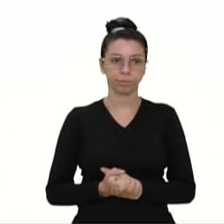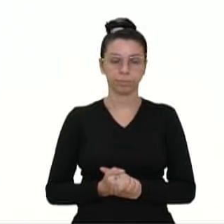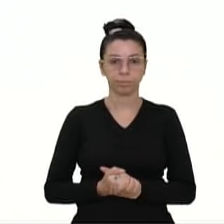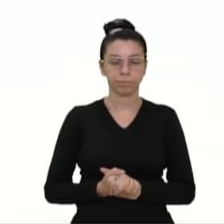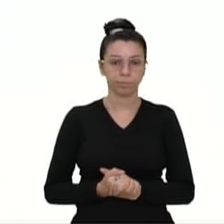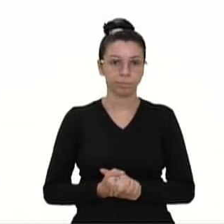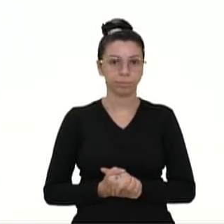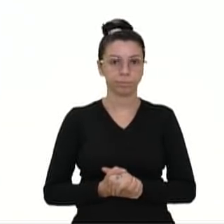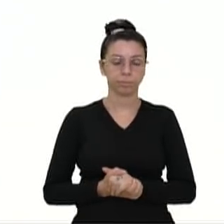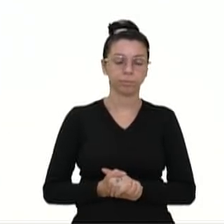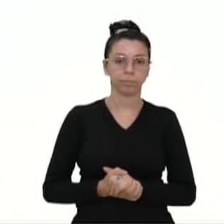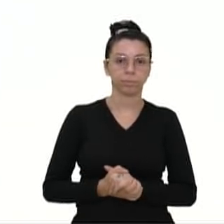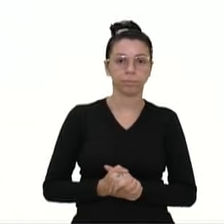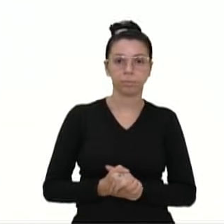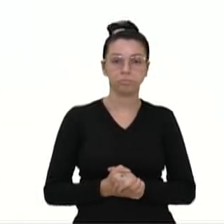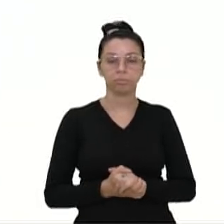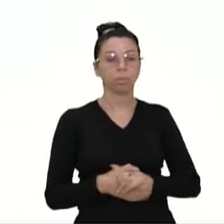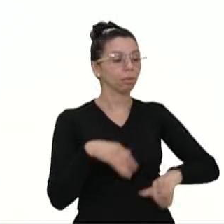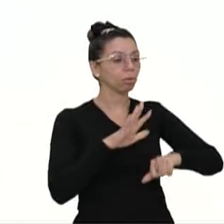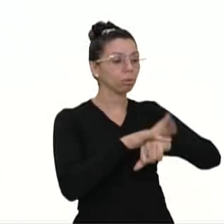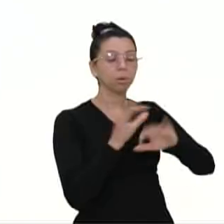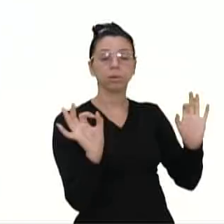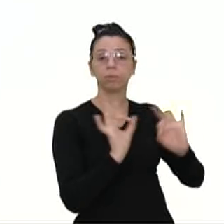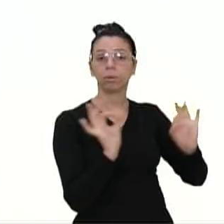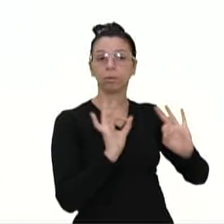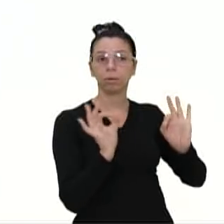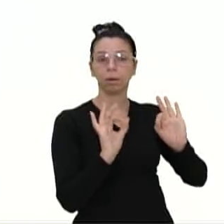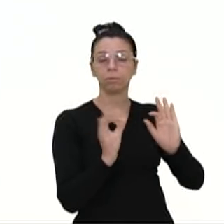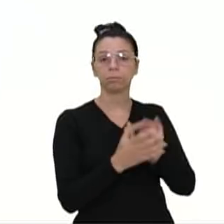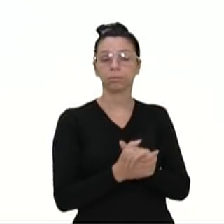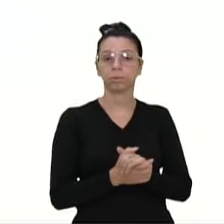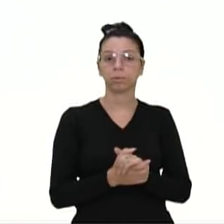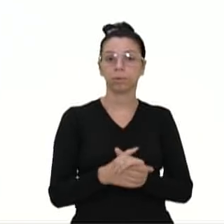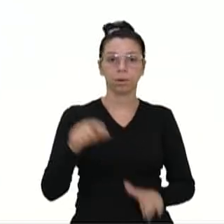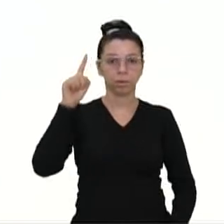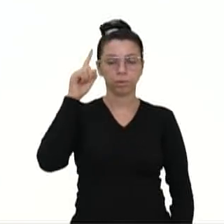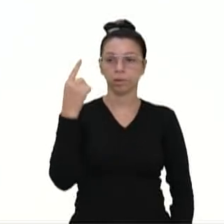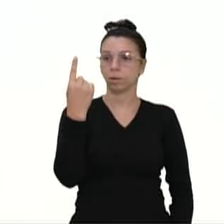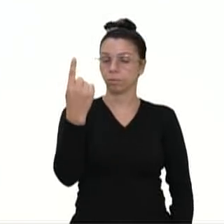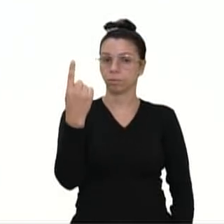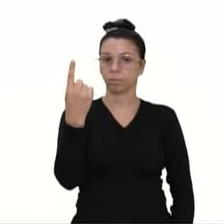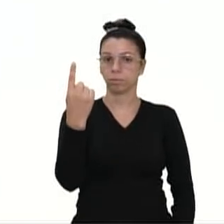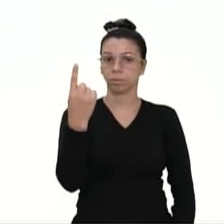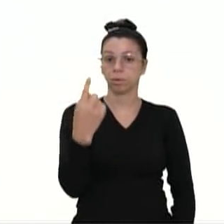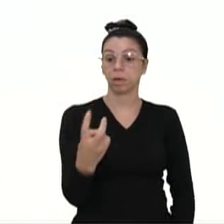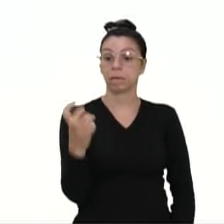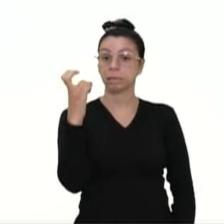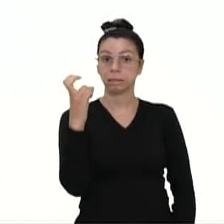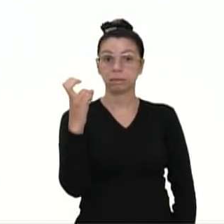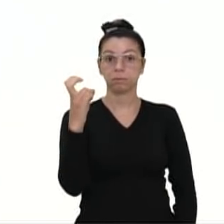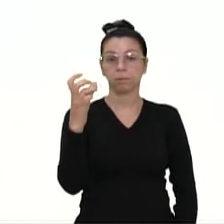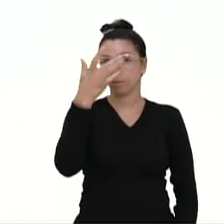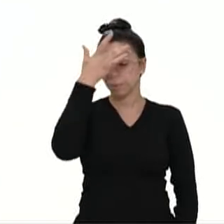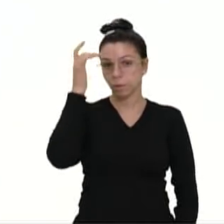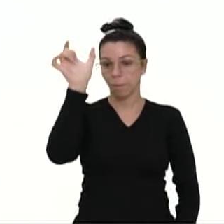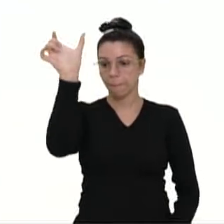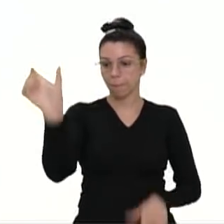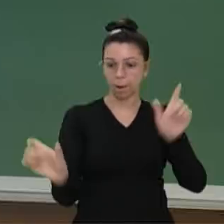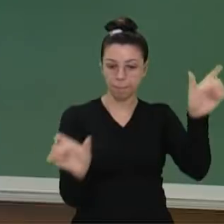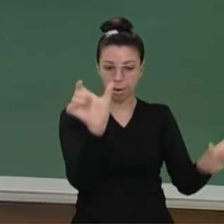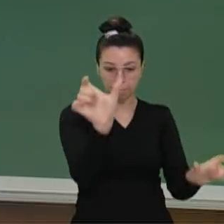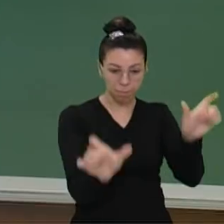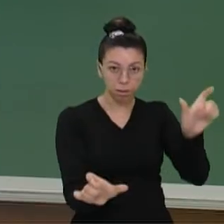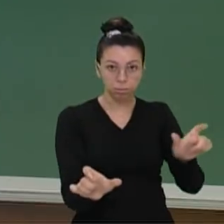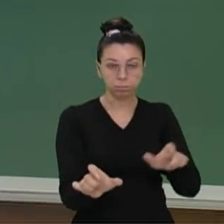Ninguém está infectado. De repente, no dia 1, 5 pessoas pegam o vírus. E a gente está falando de fator de